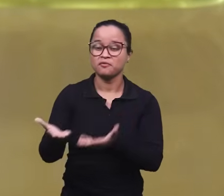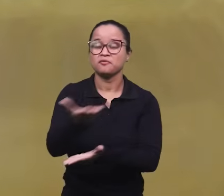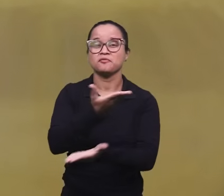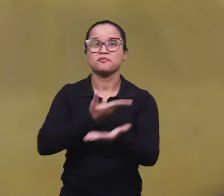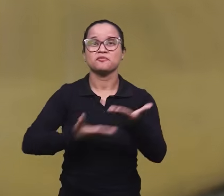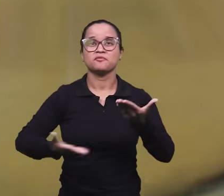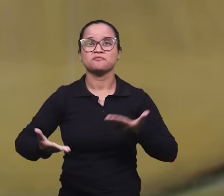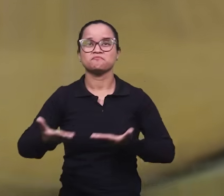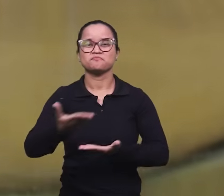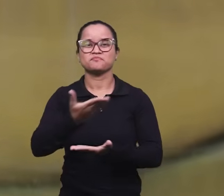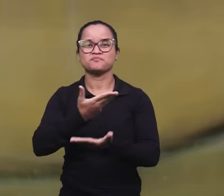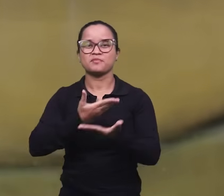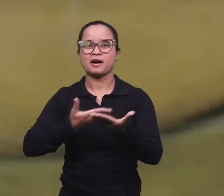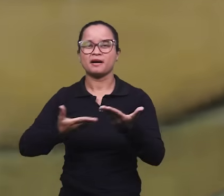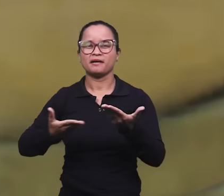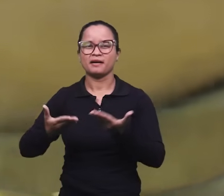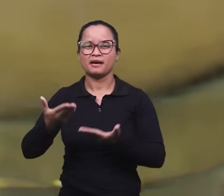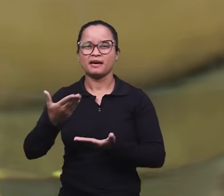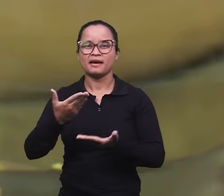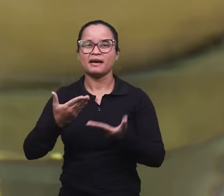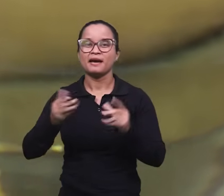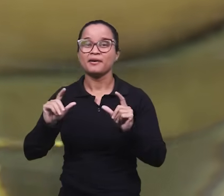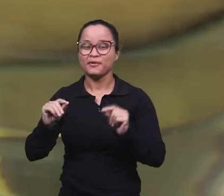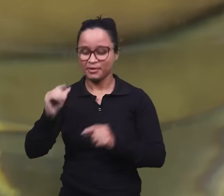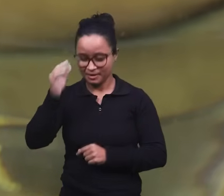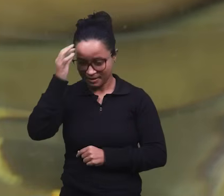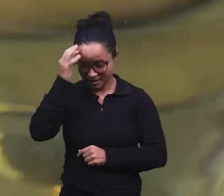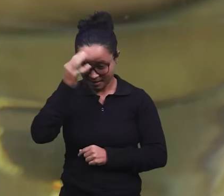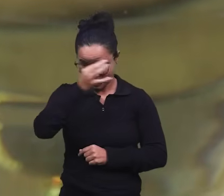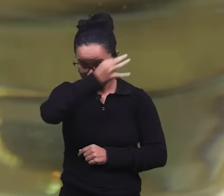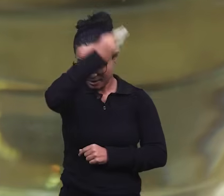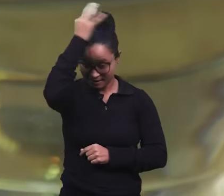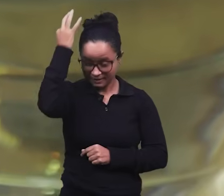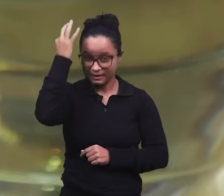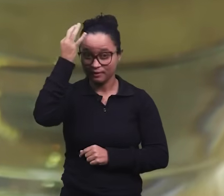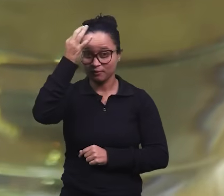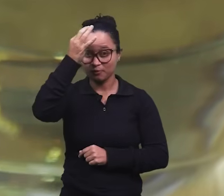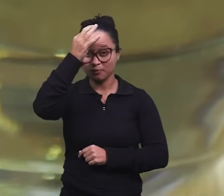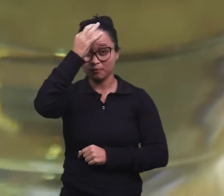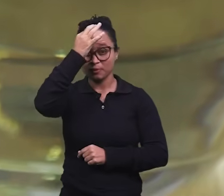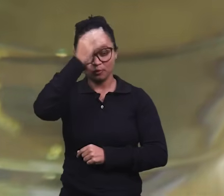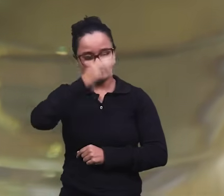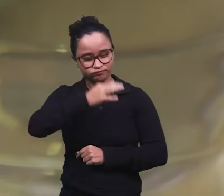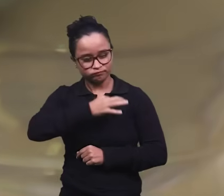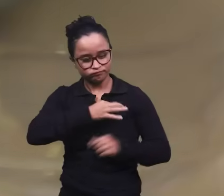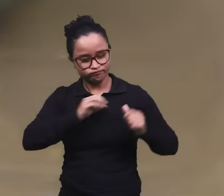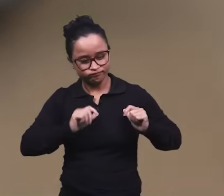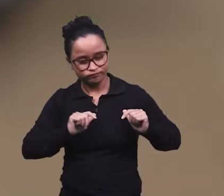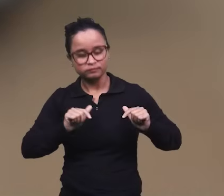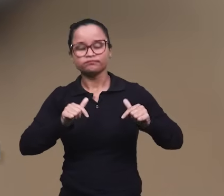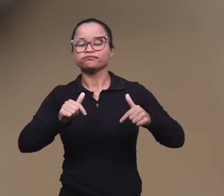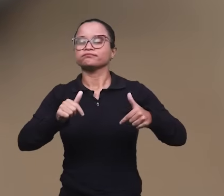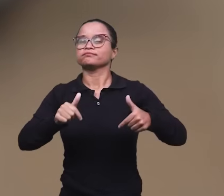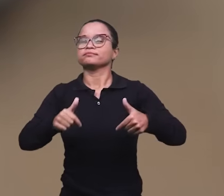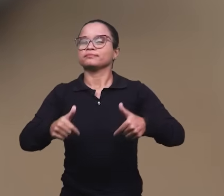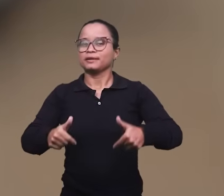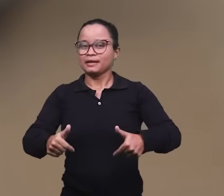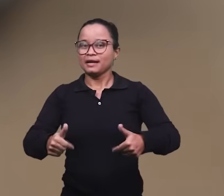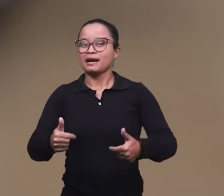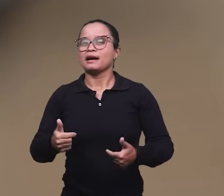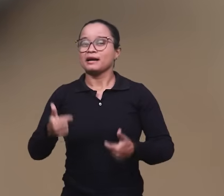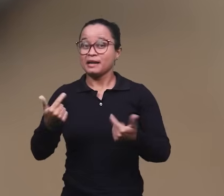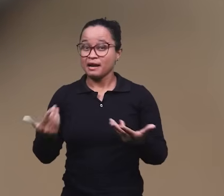o óleo precioso sobre a cabeça de Arão, é como